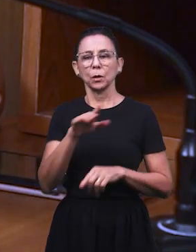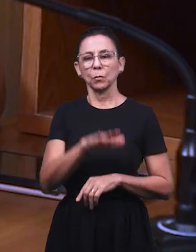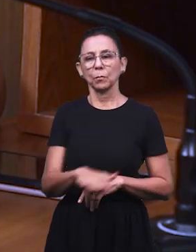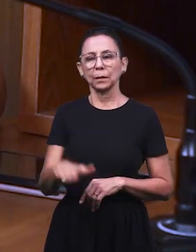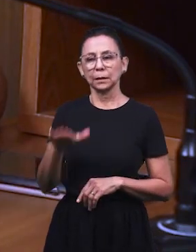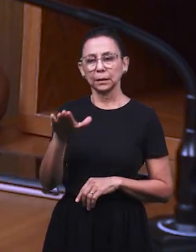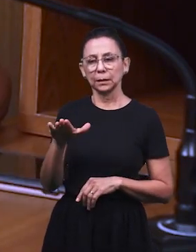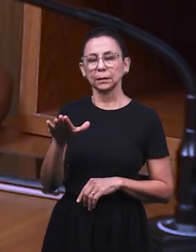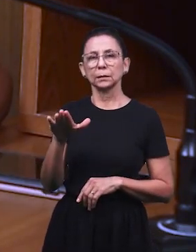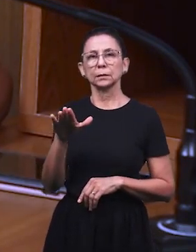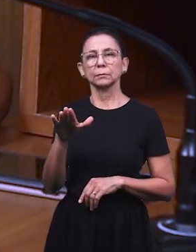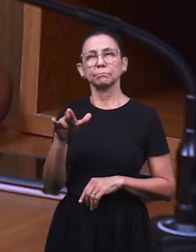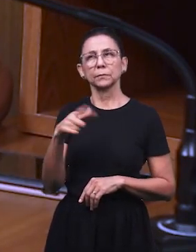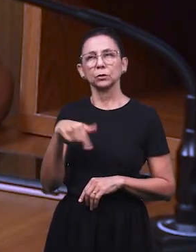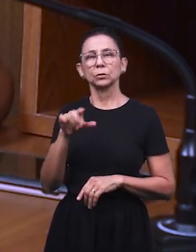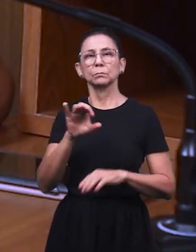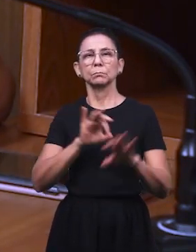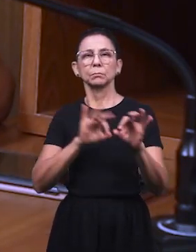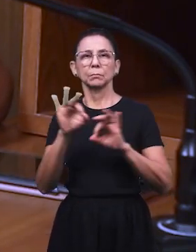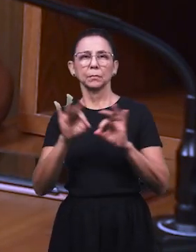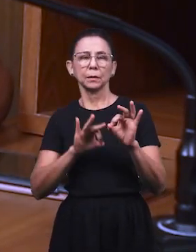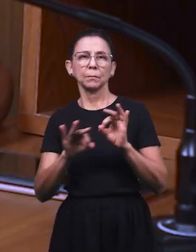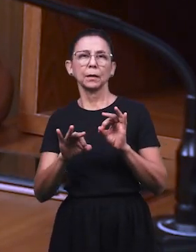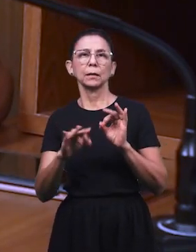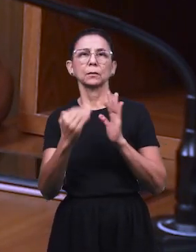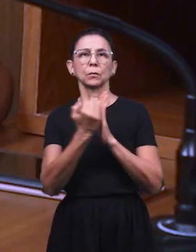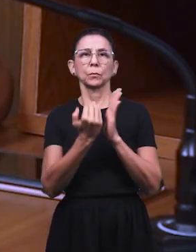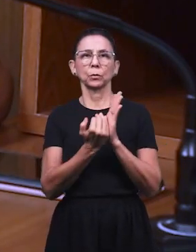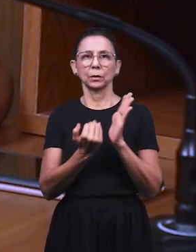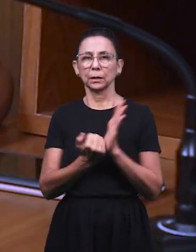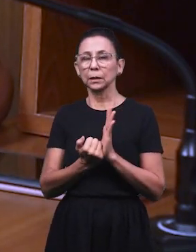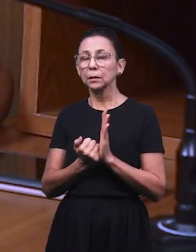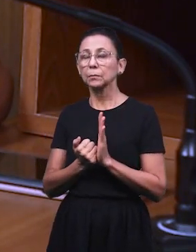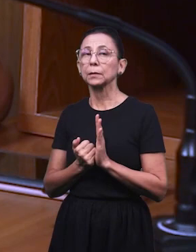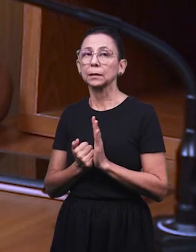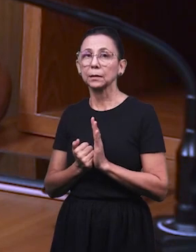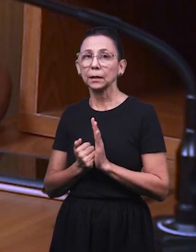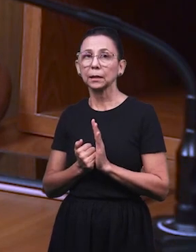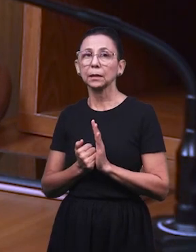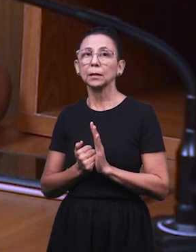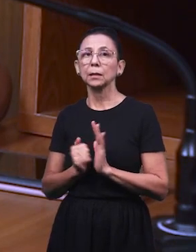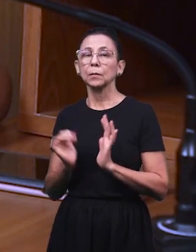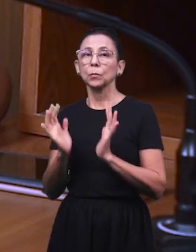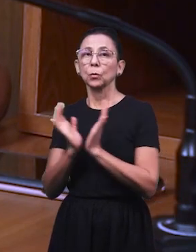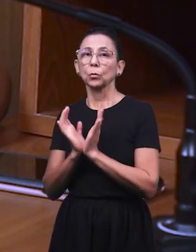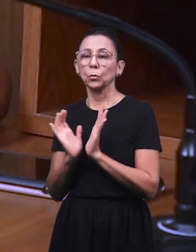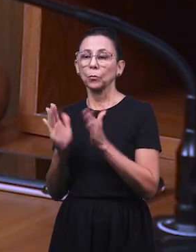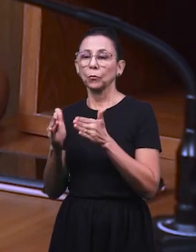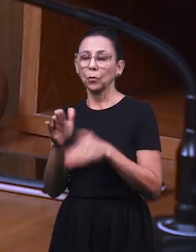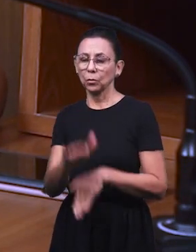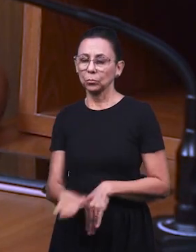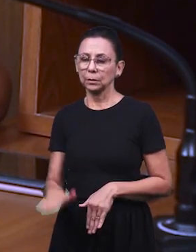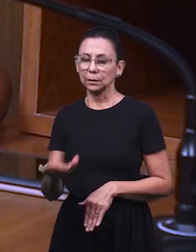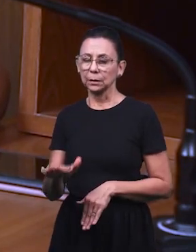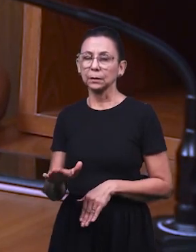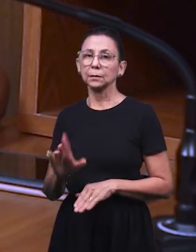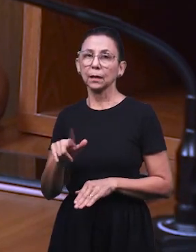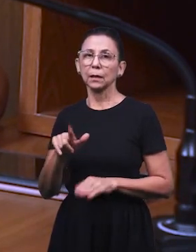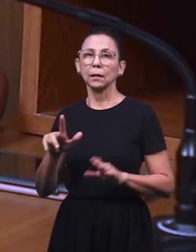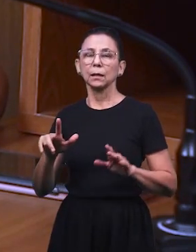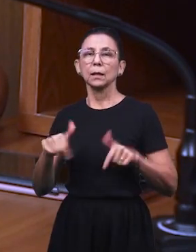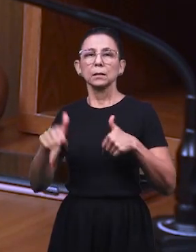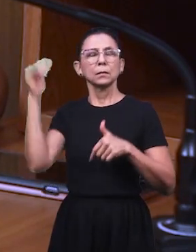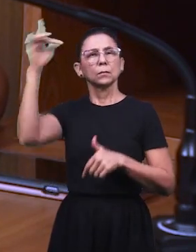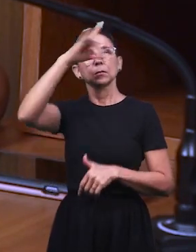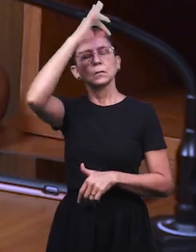como é o caso do Luz para o Meu Caminho, a gente sabe que o Espírito Santo é que vai agir. Não vai agir na minha voz, não